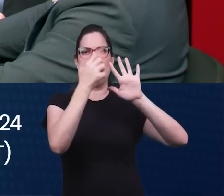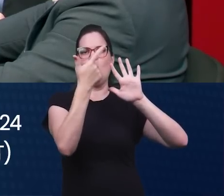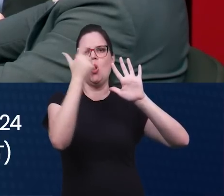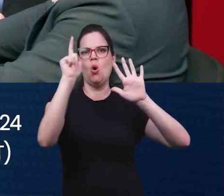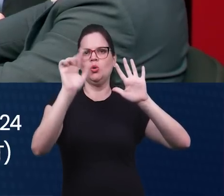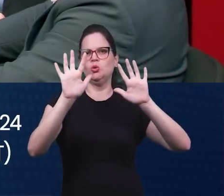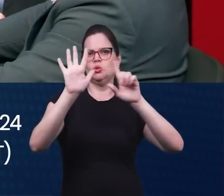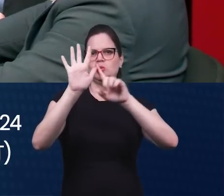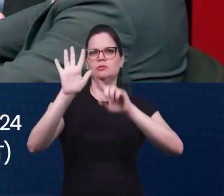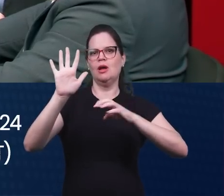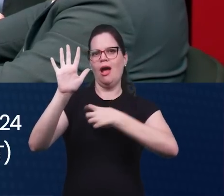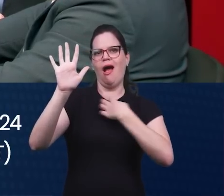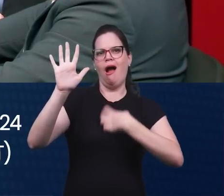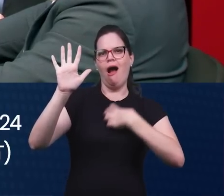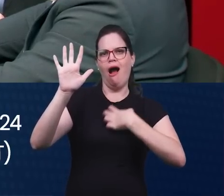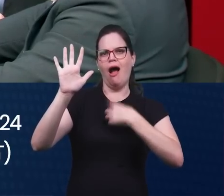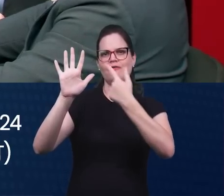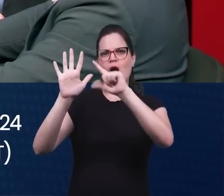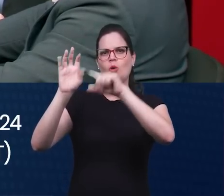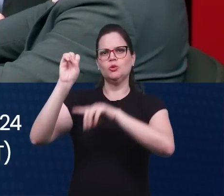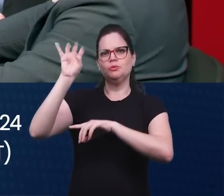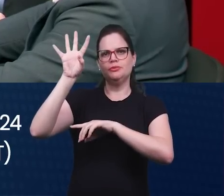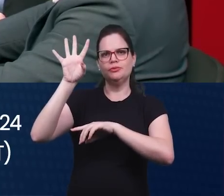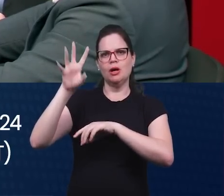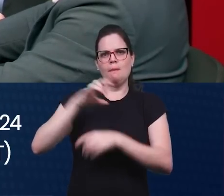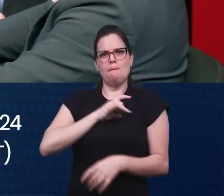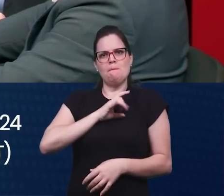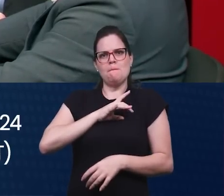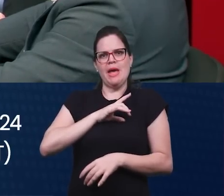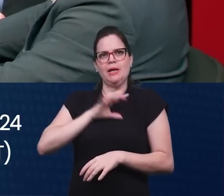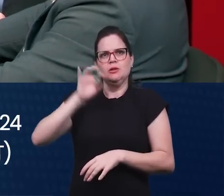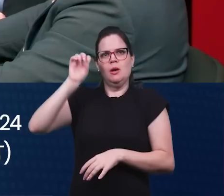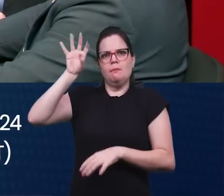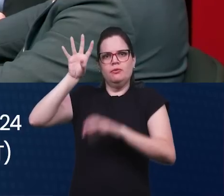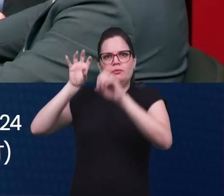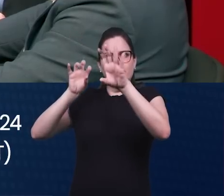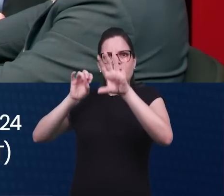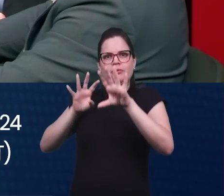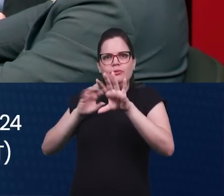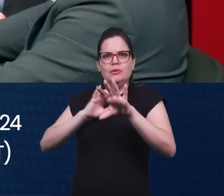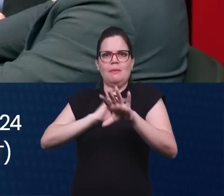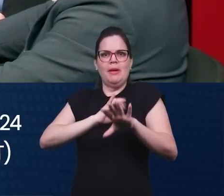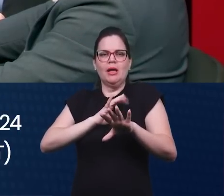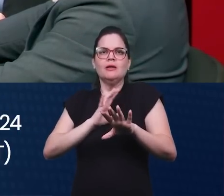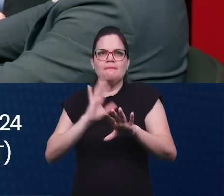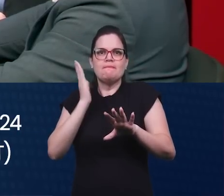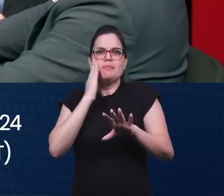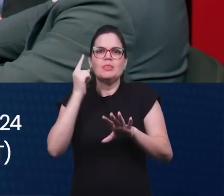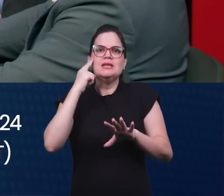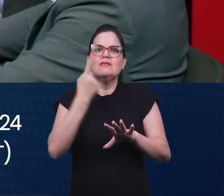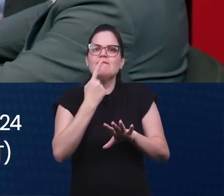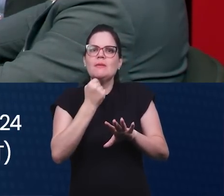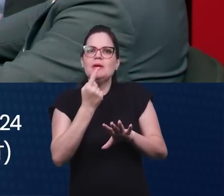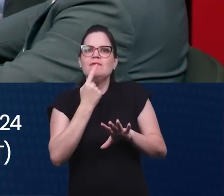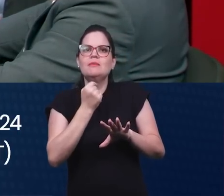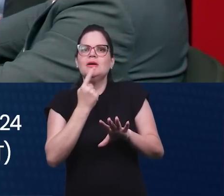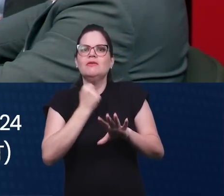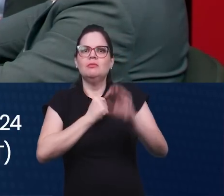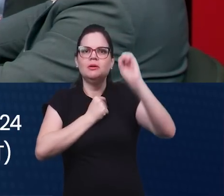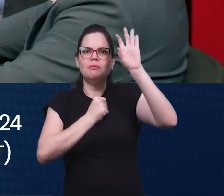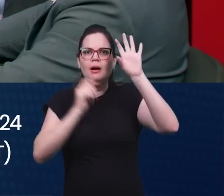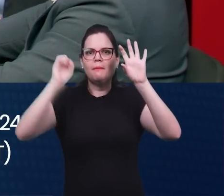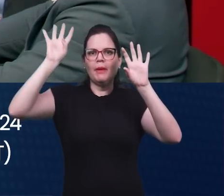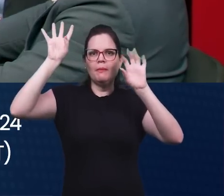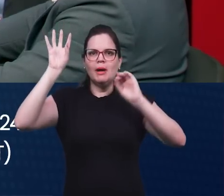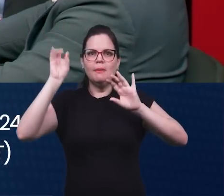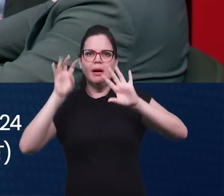raiva, outro lugar diferente. O medo vai acender em outro lugar diferente. Então, à medida que nós vamos pensando, mesmo